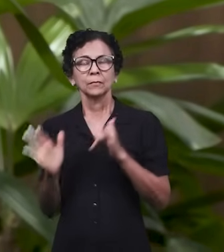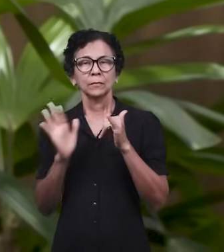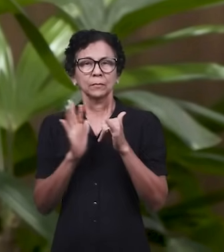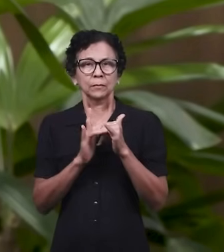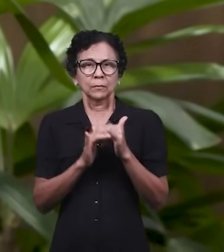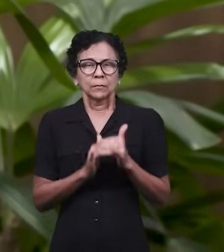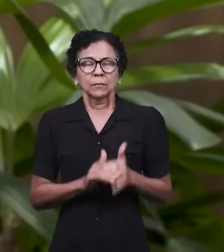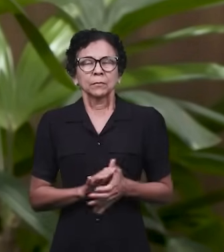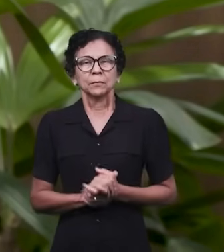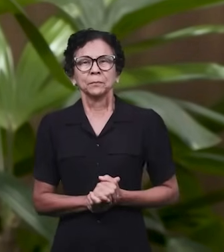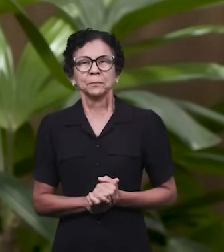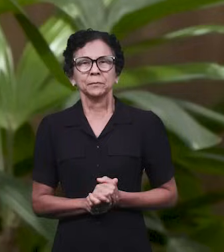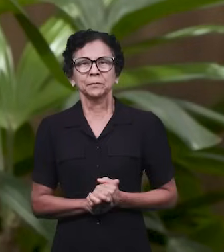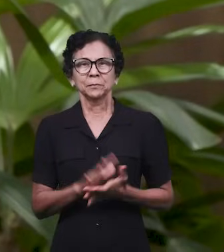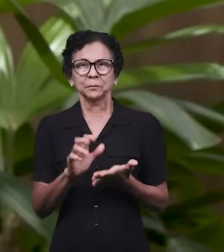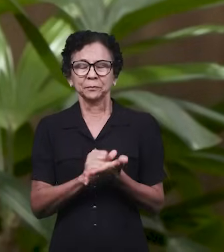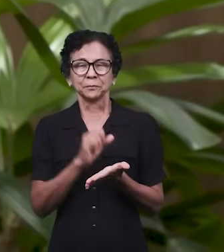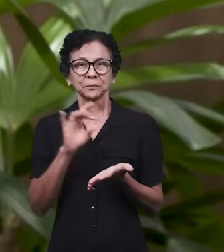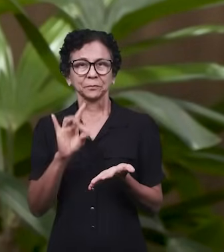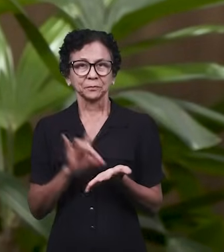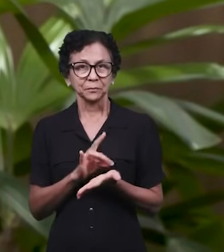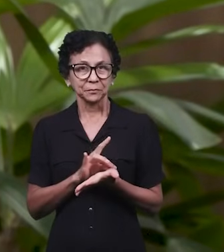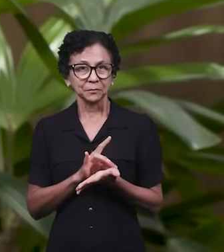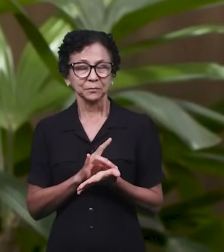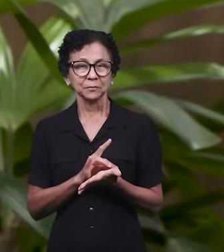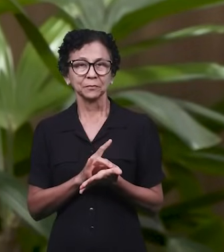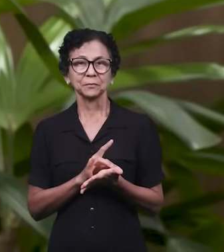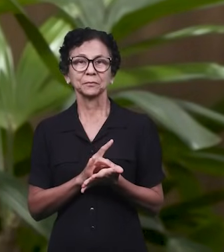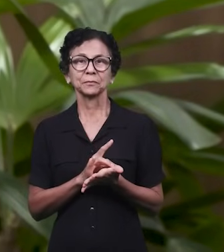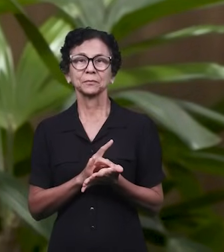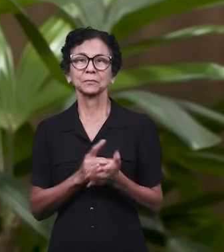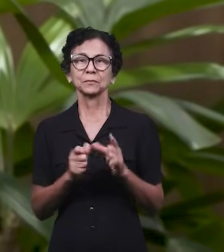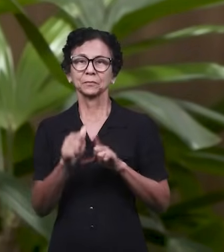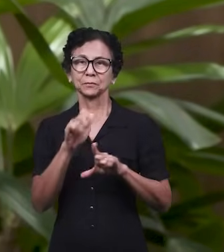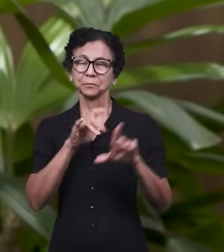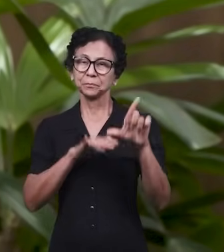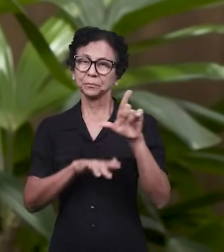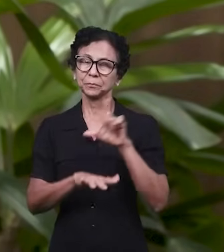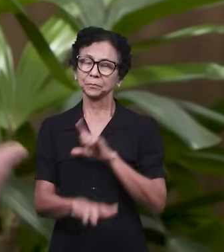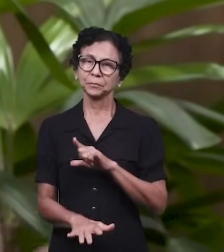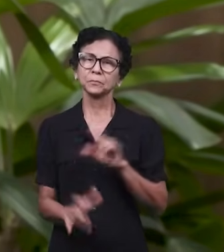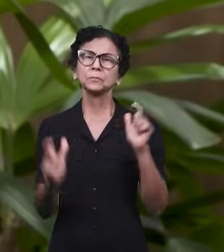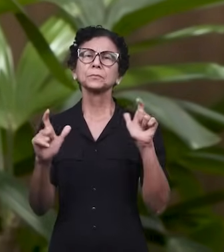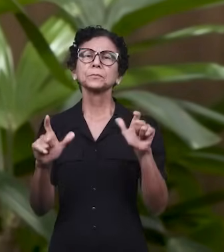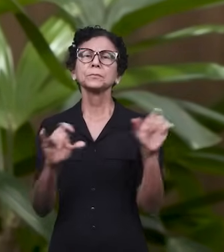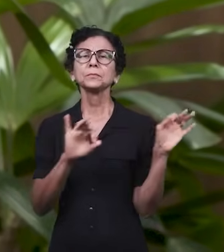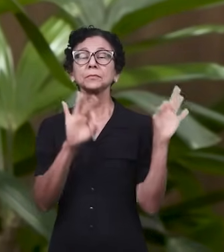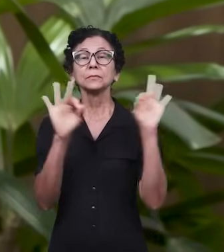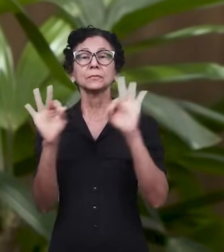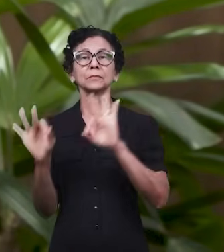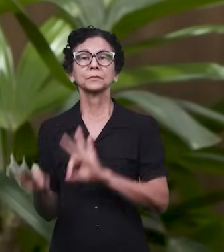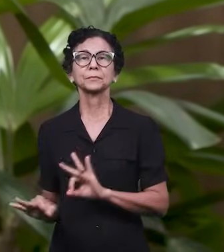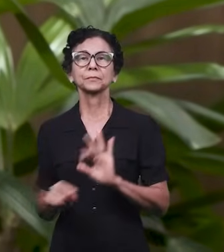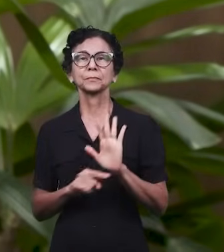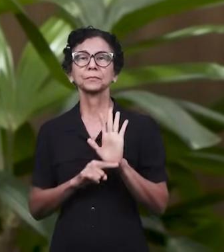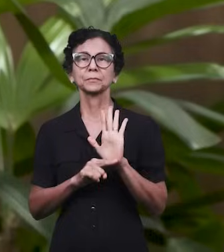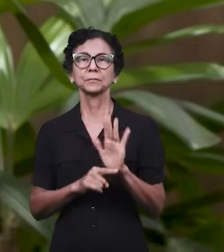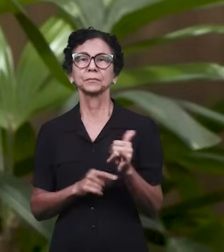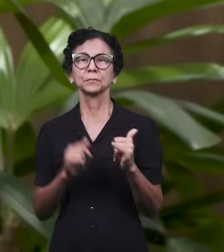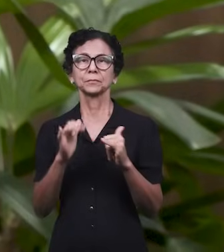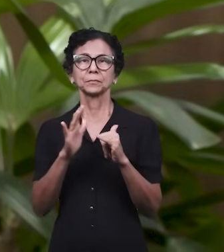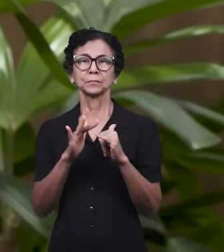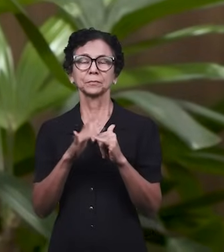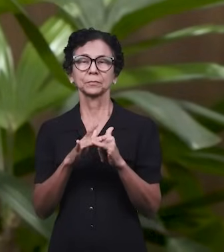deixe de se inscrever, compartilhar, fale de onde você está nos assistindo. Isso ajuda a dar relevância ao